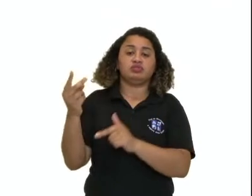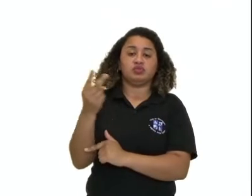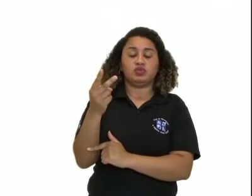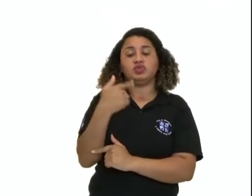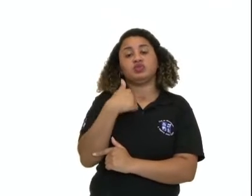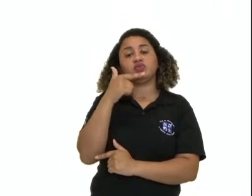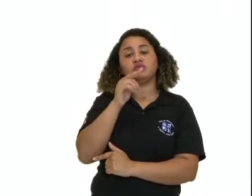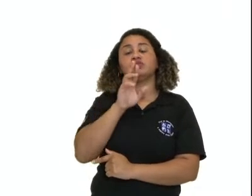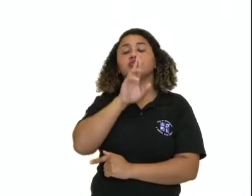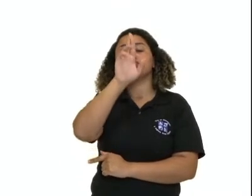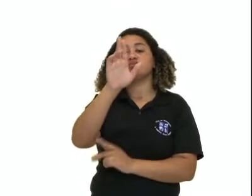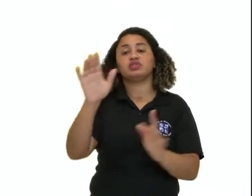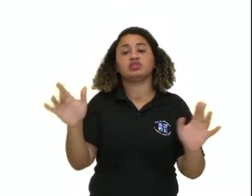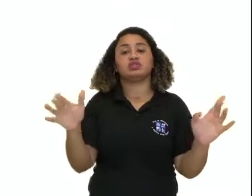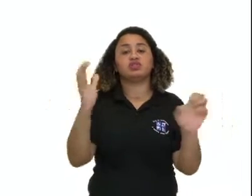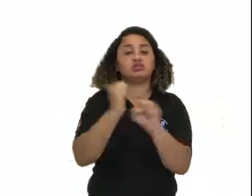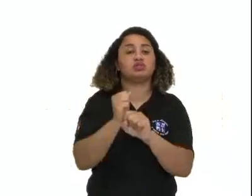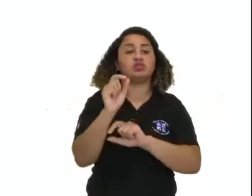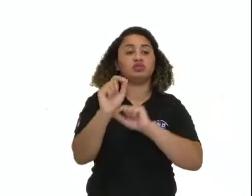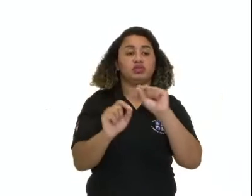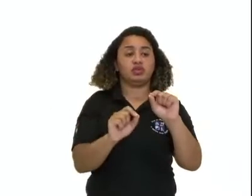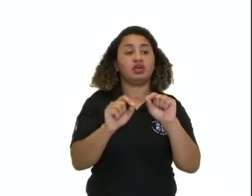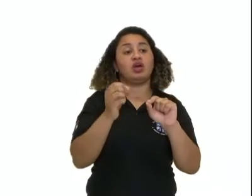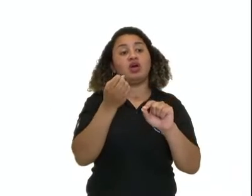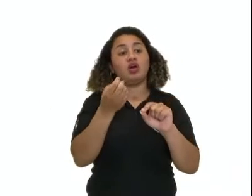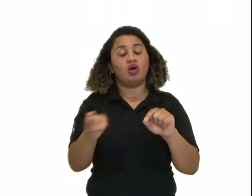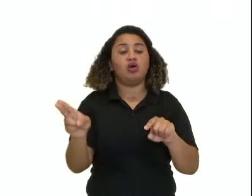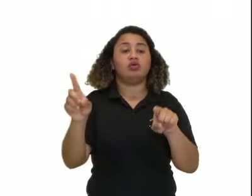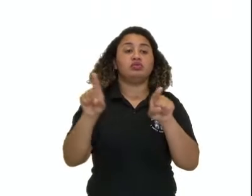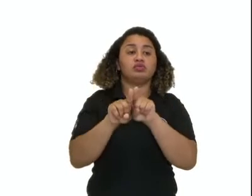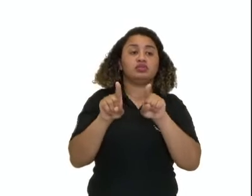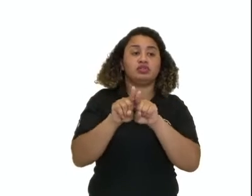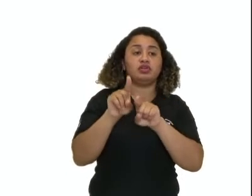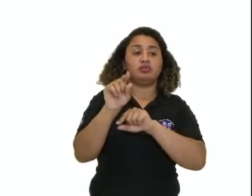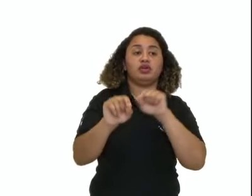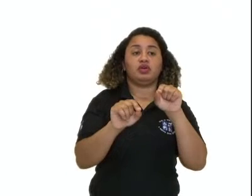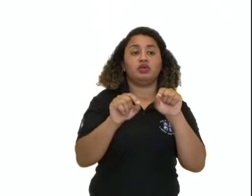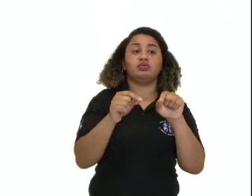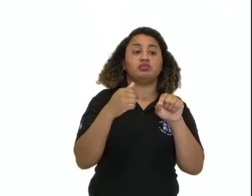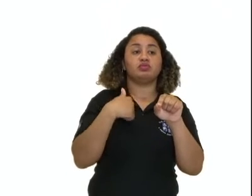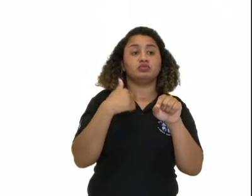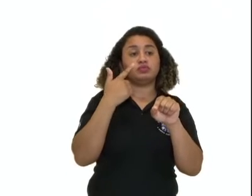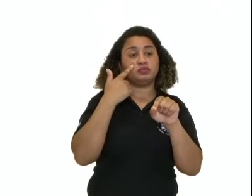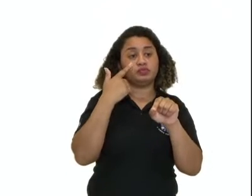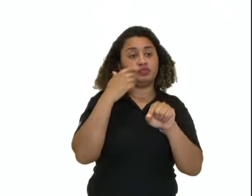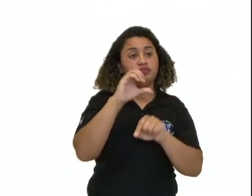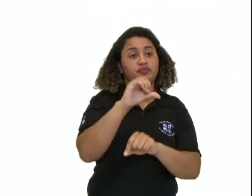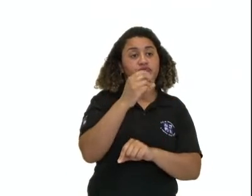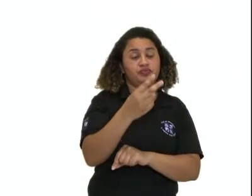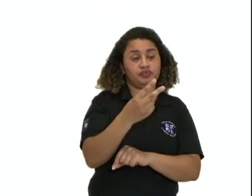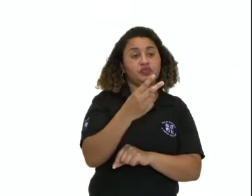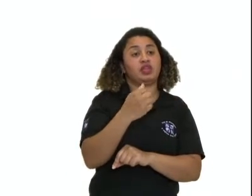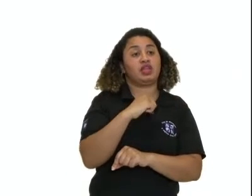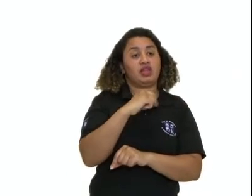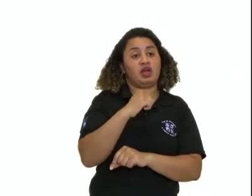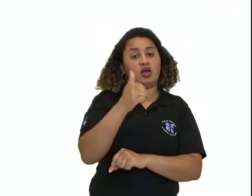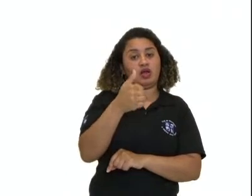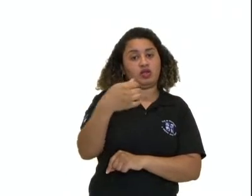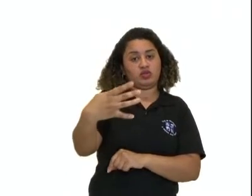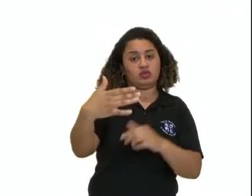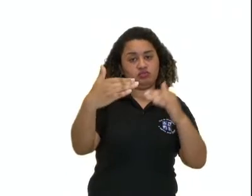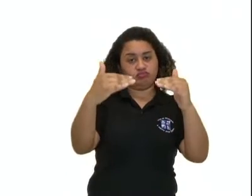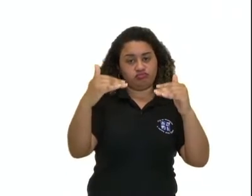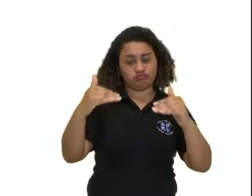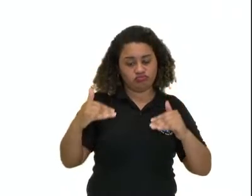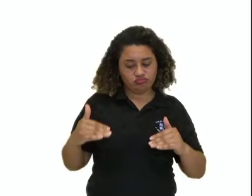o resultado da soma. Ou ainda, nós poderíamos fazer o seguinte, ó, 92, como eu tenho 14